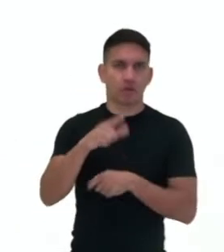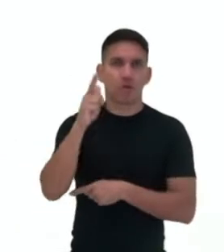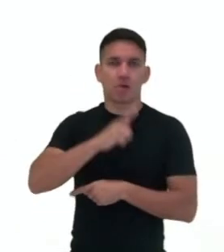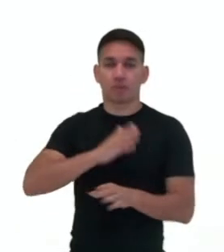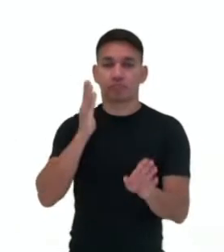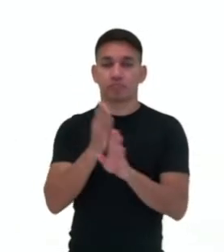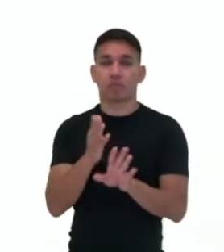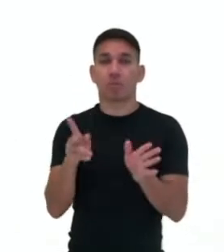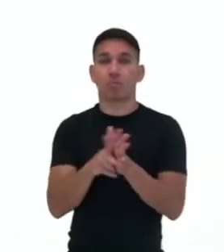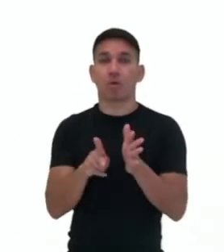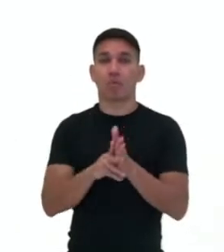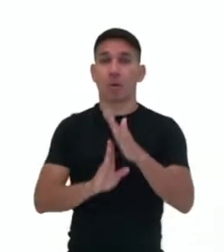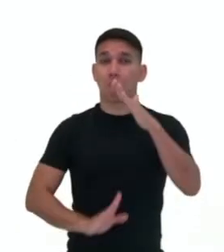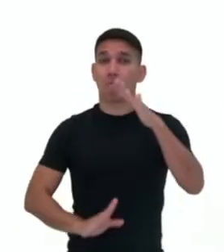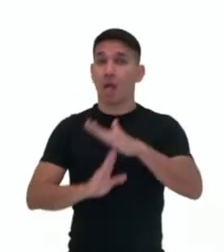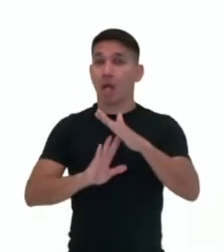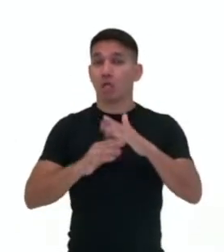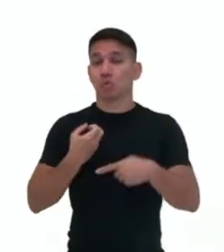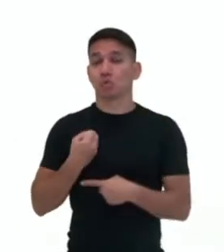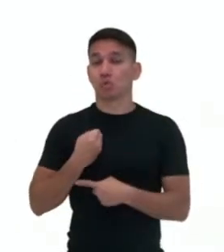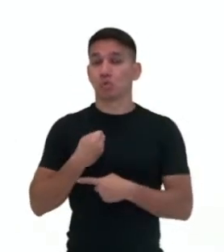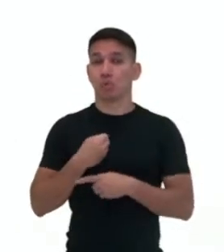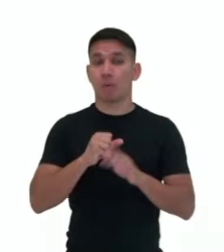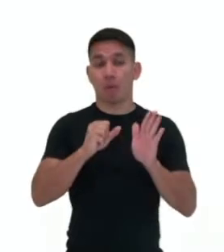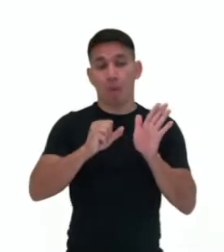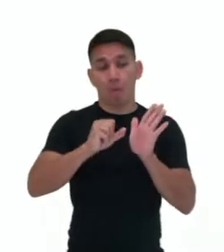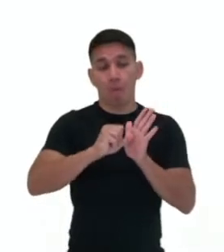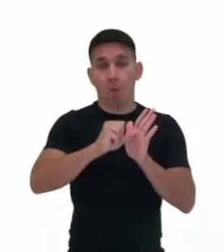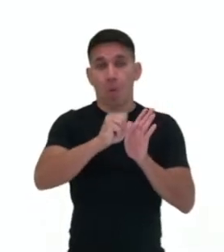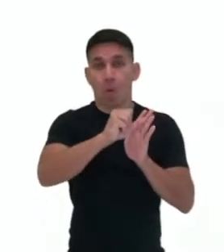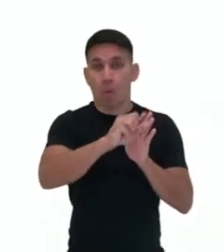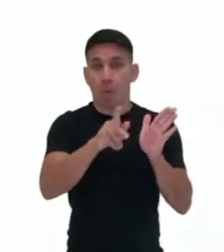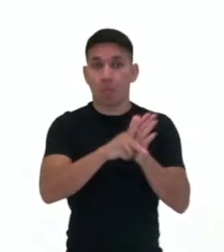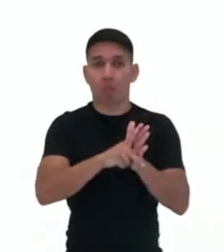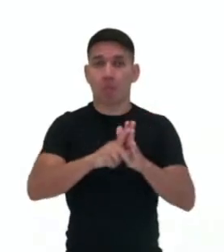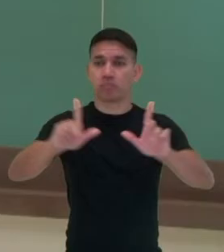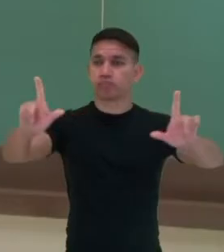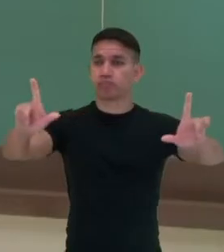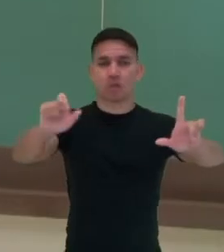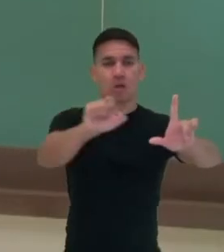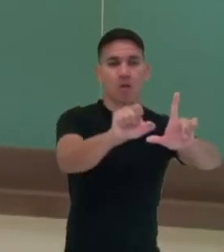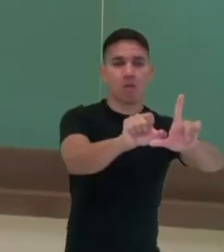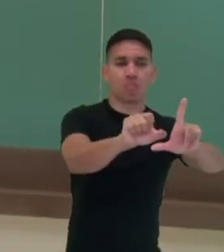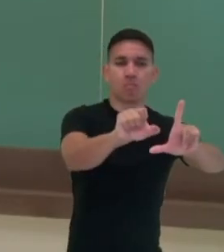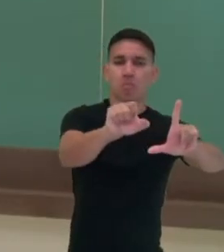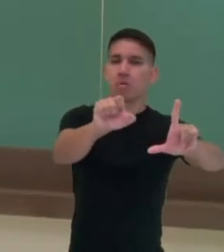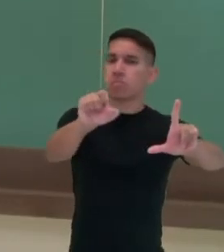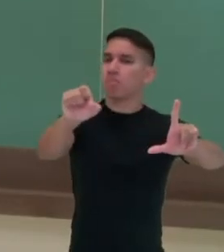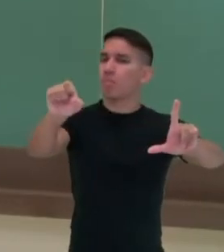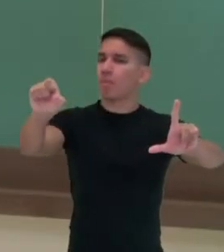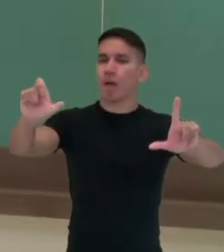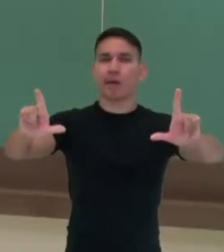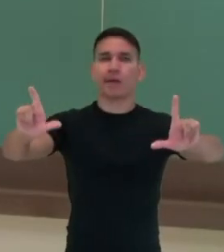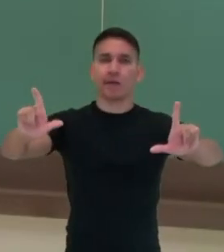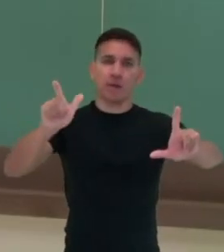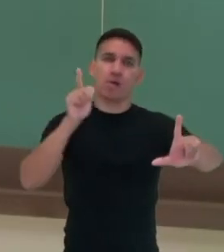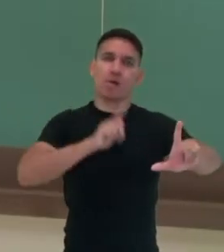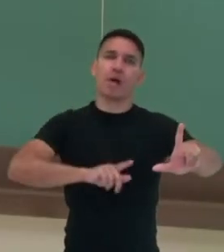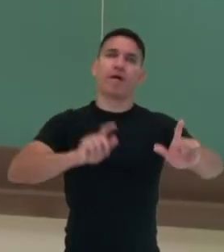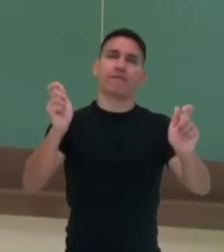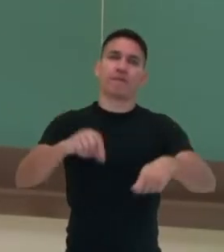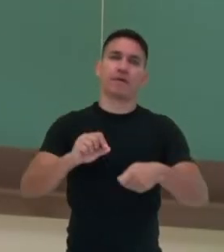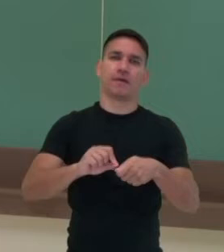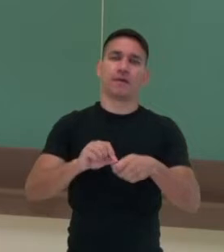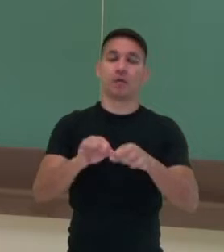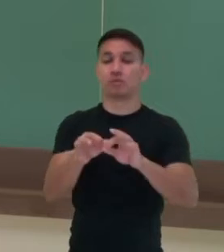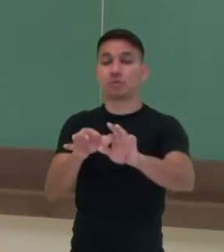máximo em polegadas, que deve ter a diagonal da tela do seu televisor. Então, também o tamanho do espaço que você tem aí na